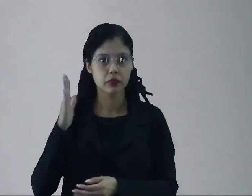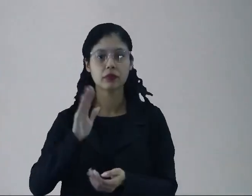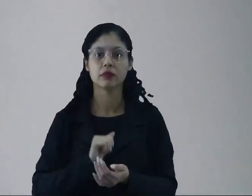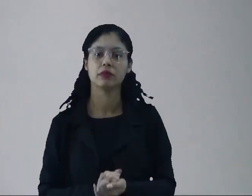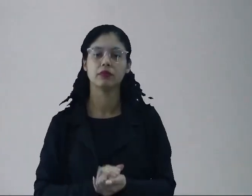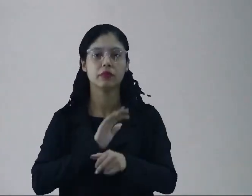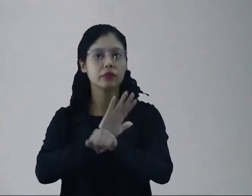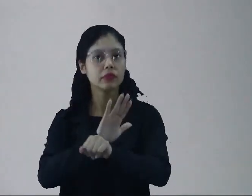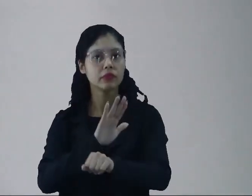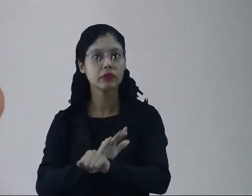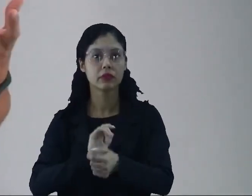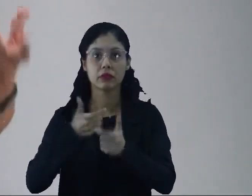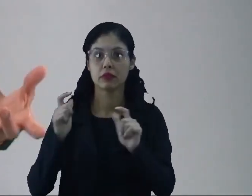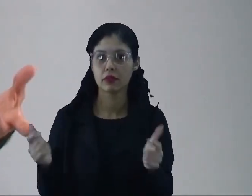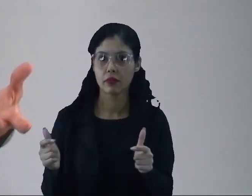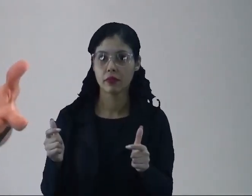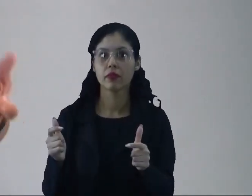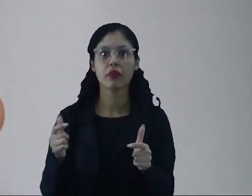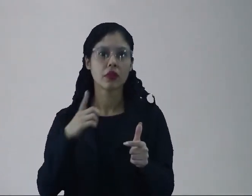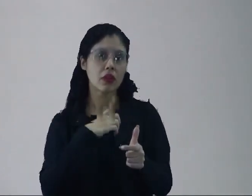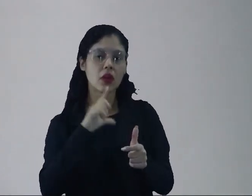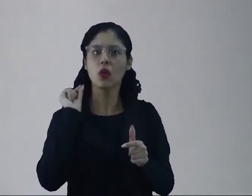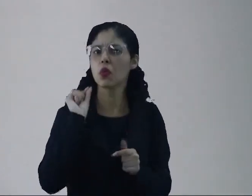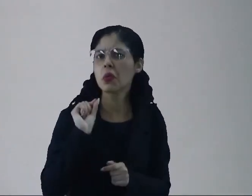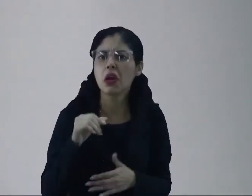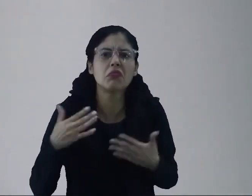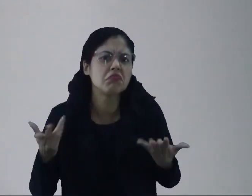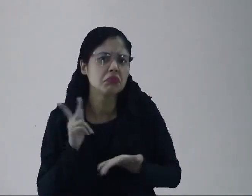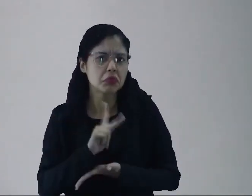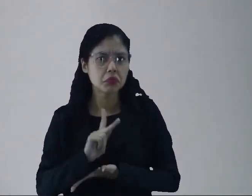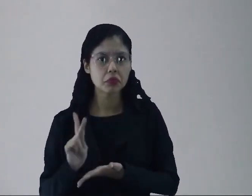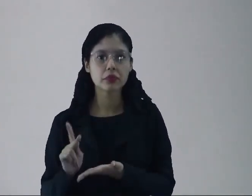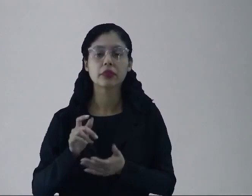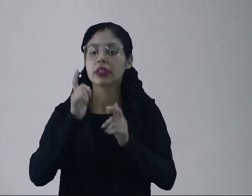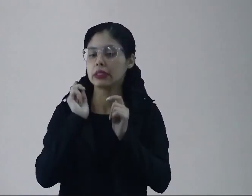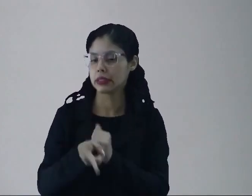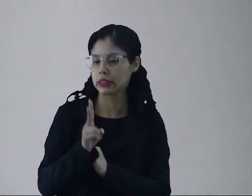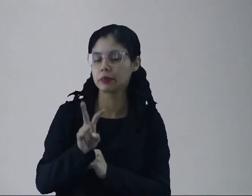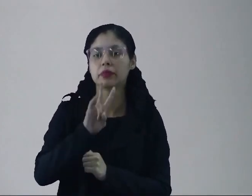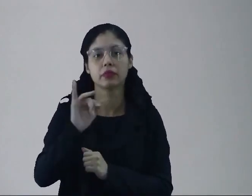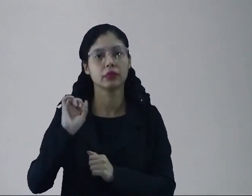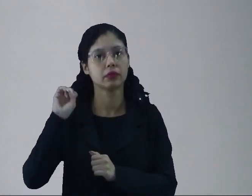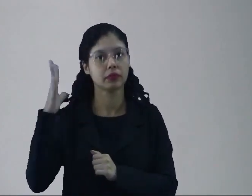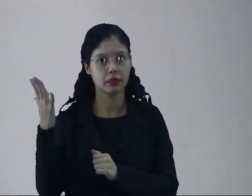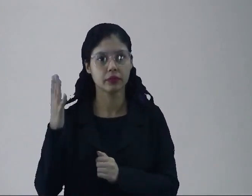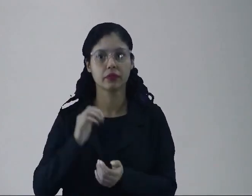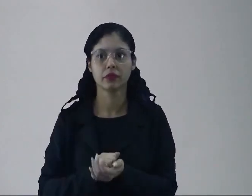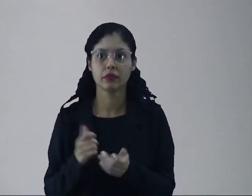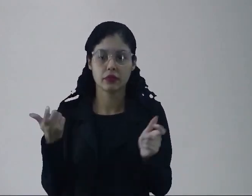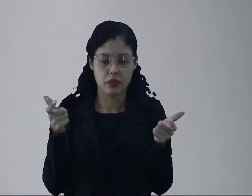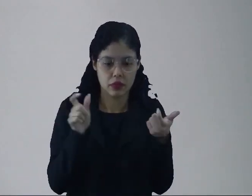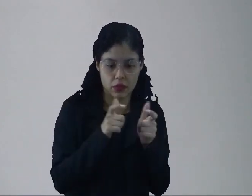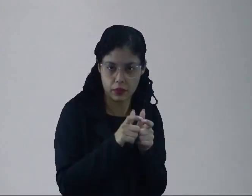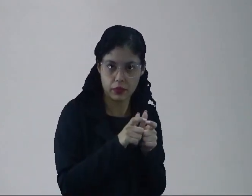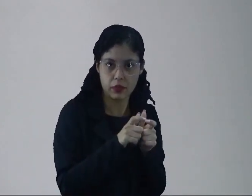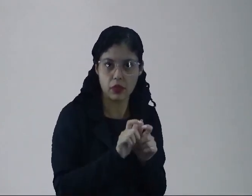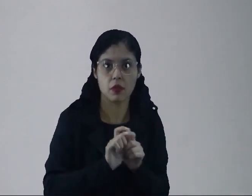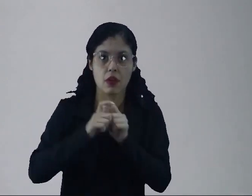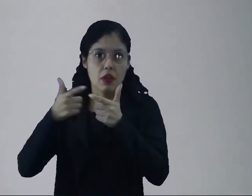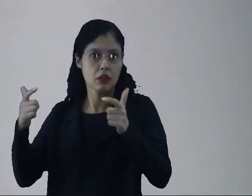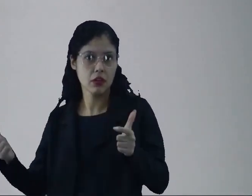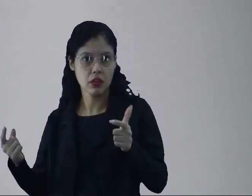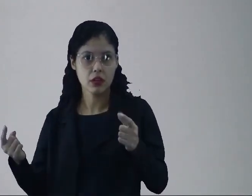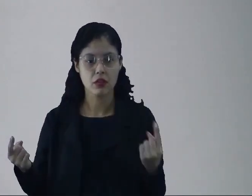favor de um gradiente de concentração. O que é isso, professor? Ela vai sempre acontecer de um meio menos concentrado para um